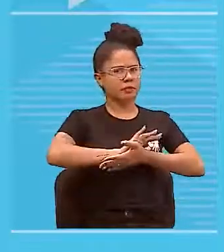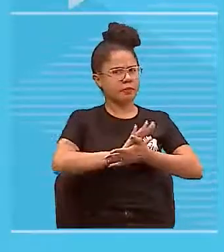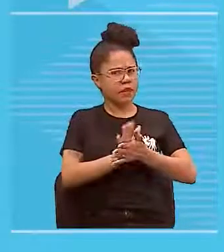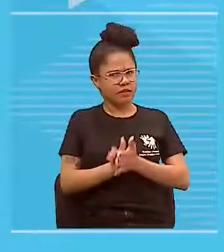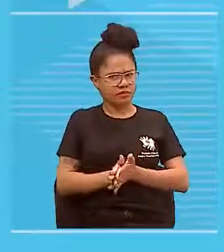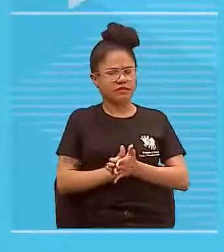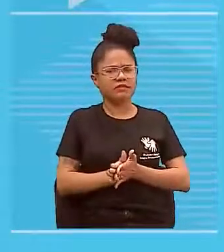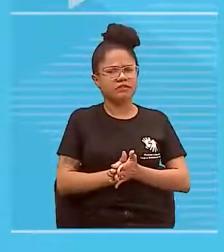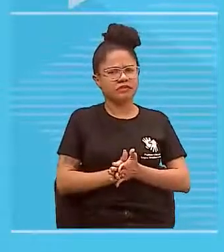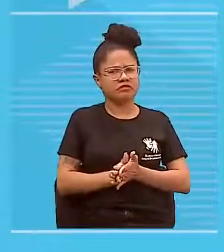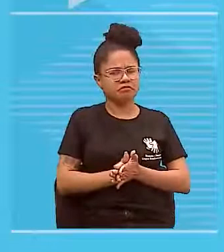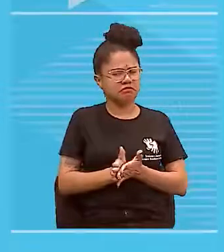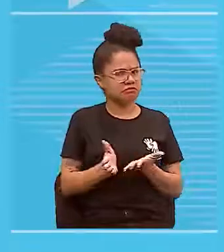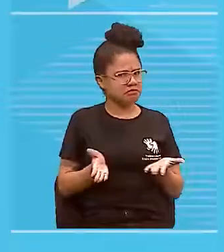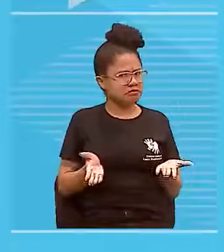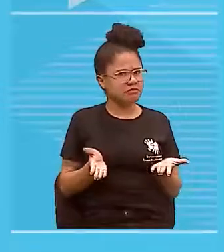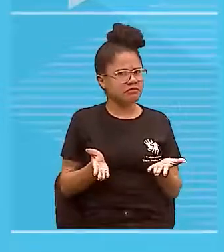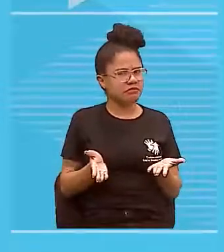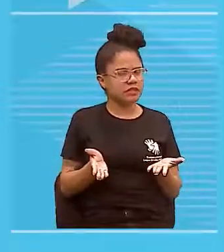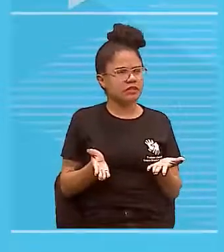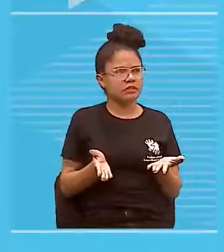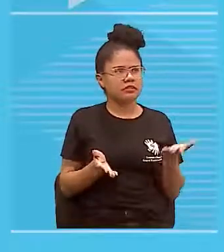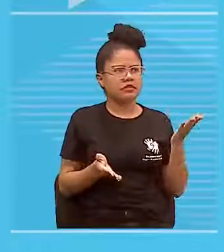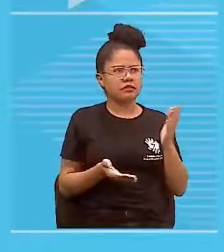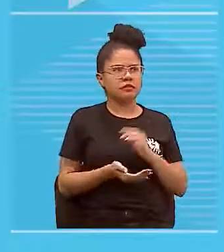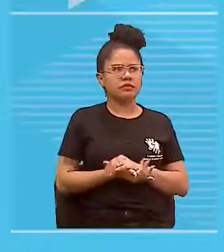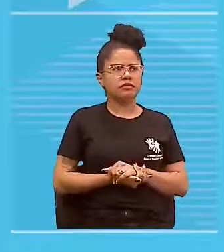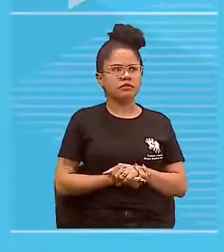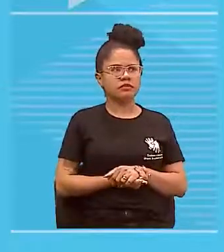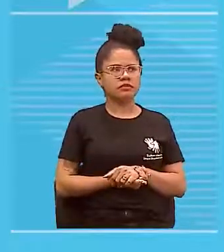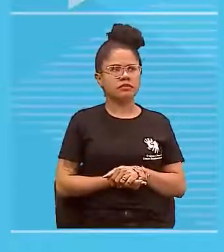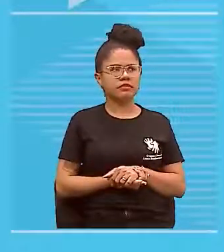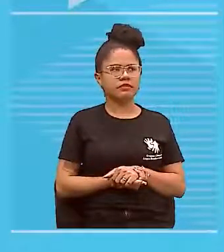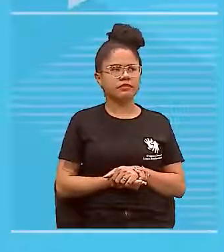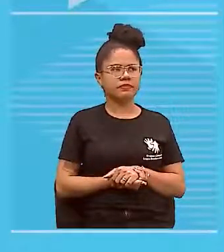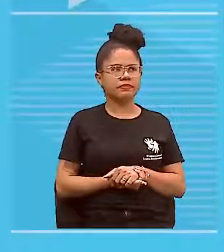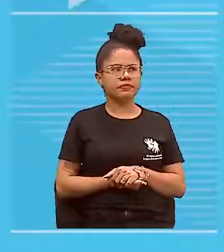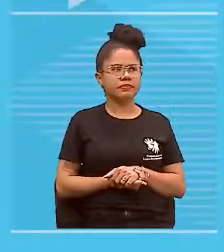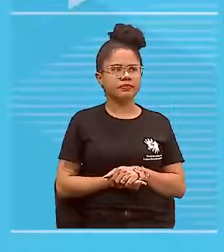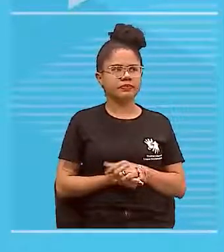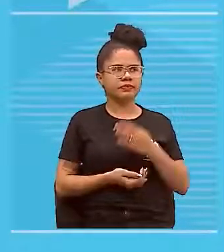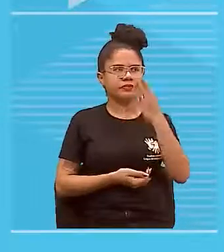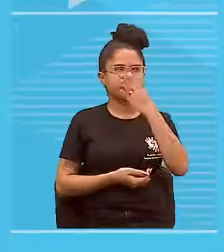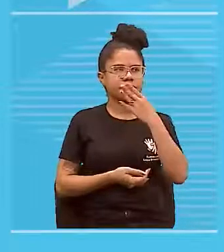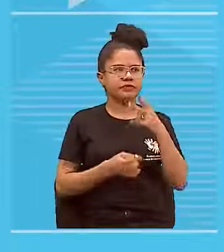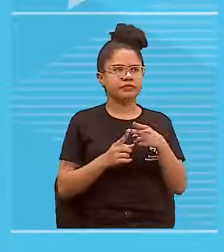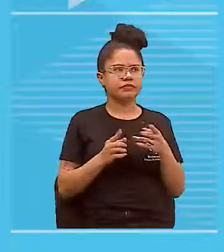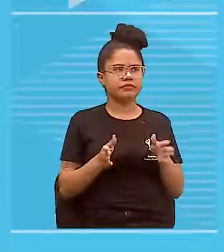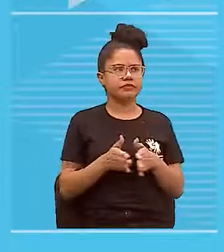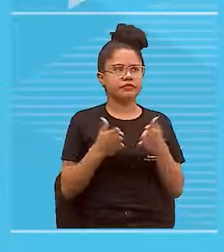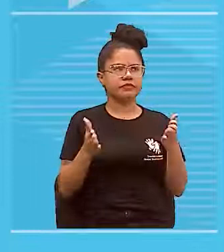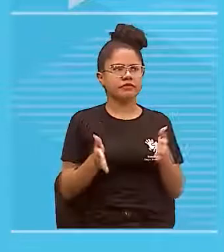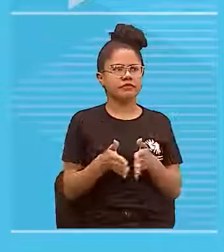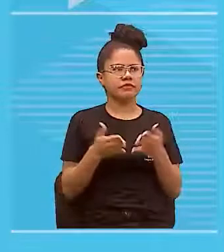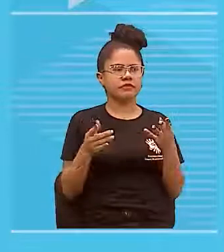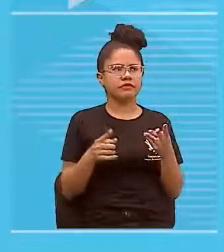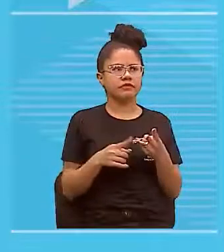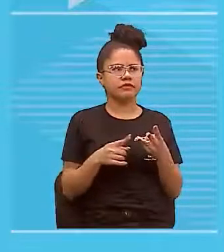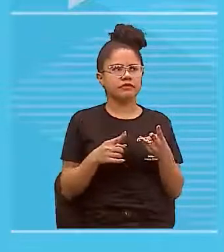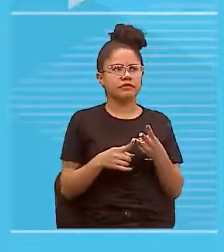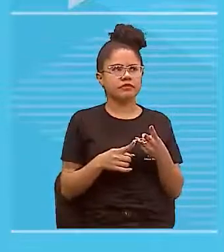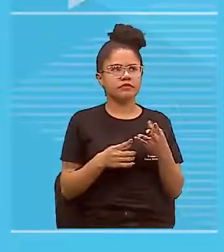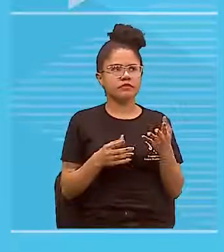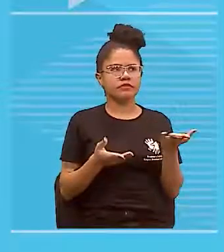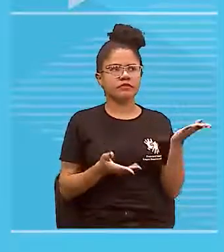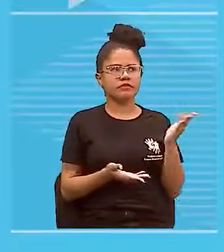não é Turma né preconceito Fora do Normal prostituta pobre Paraíba e